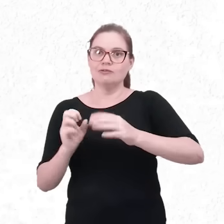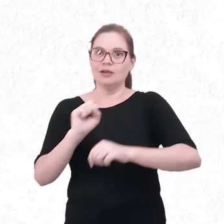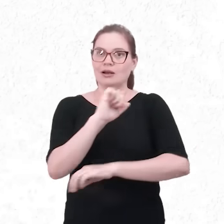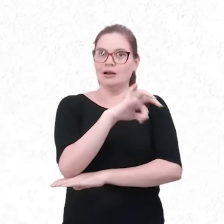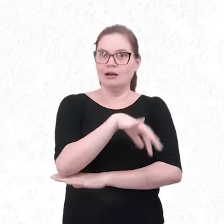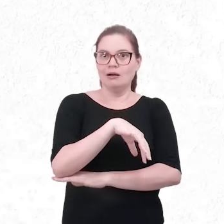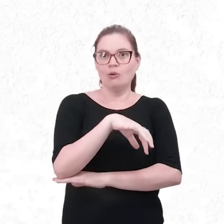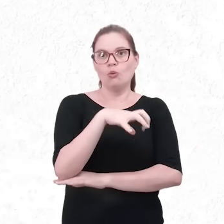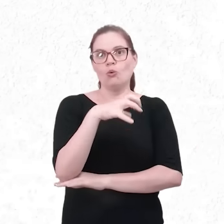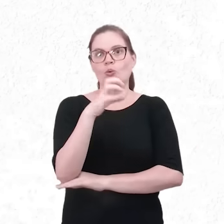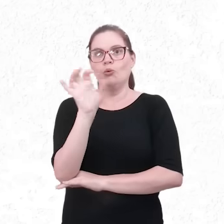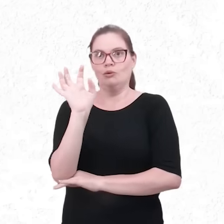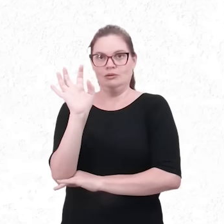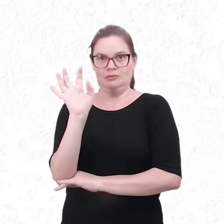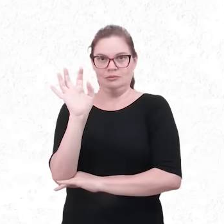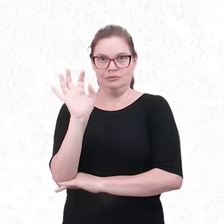e